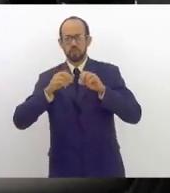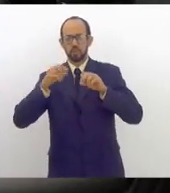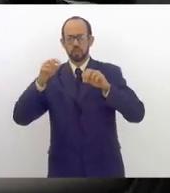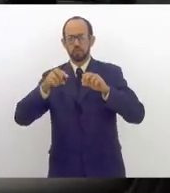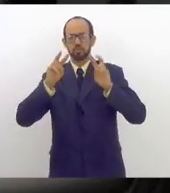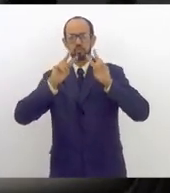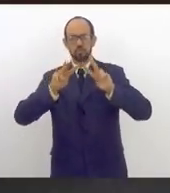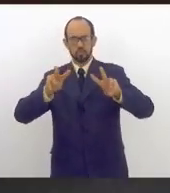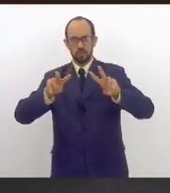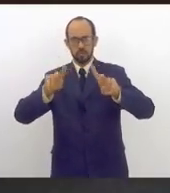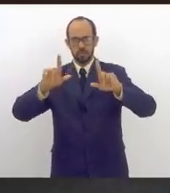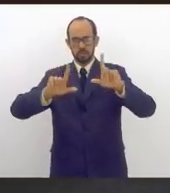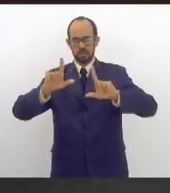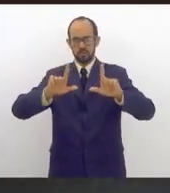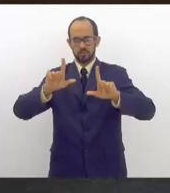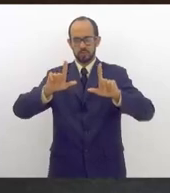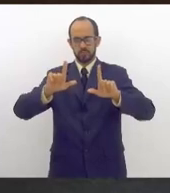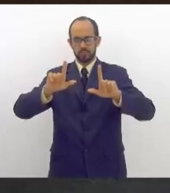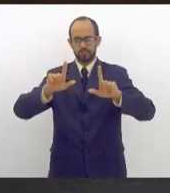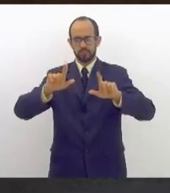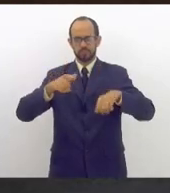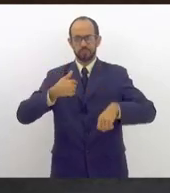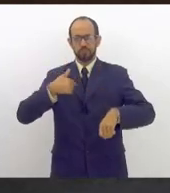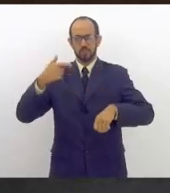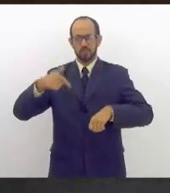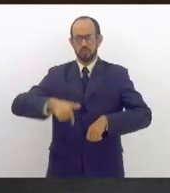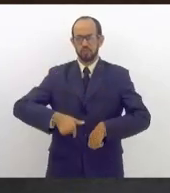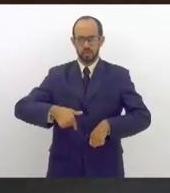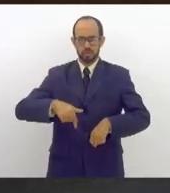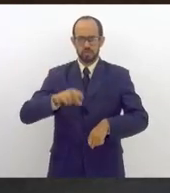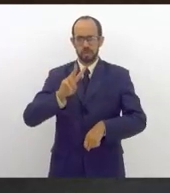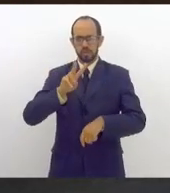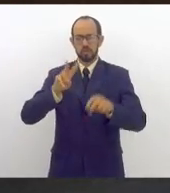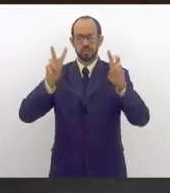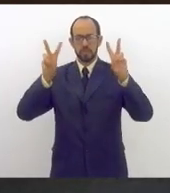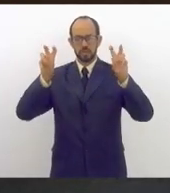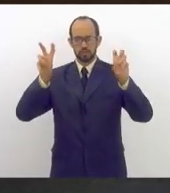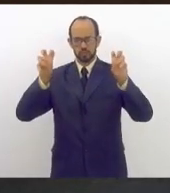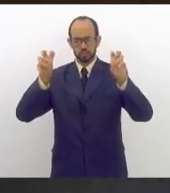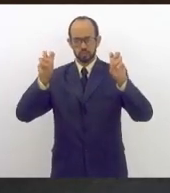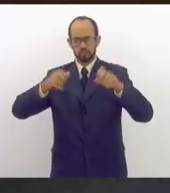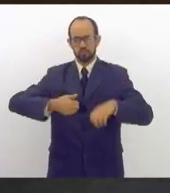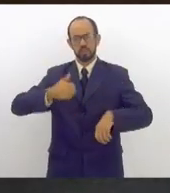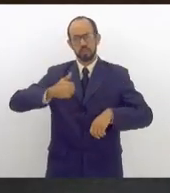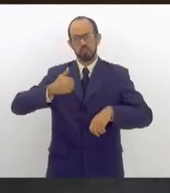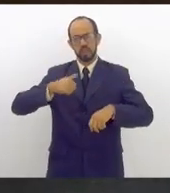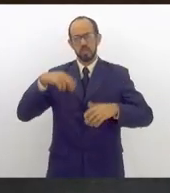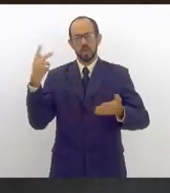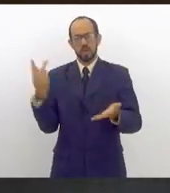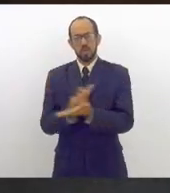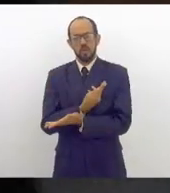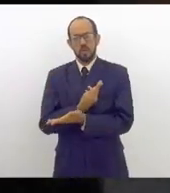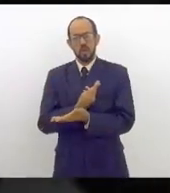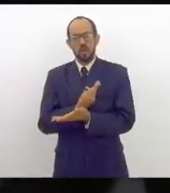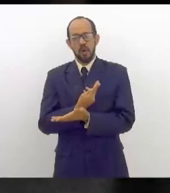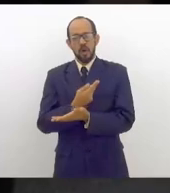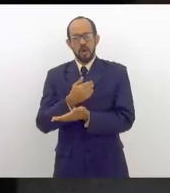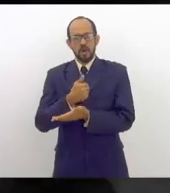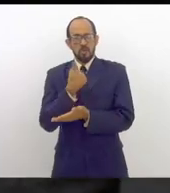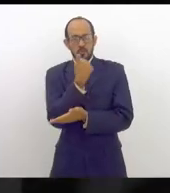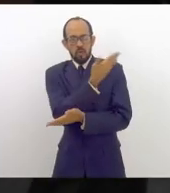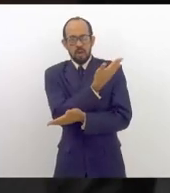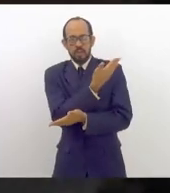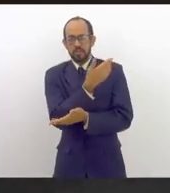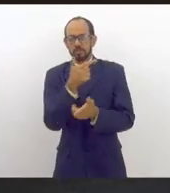nos assistindo. Eu faço uso da palavra para dois assuntos. Primeiro, pelo que ocorreu agora ali fora,